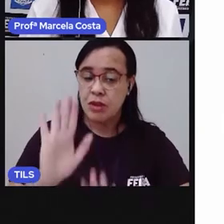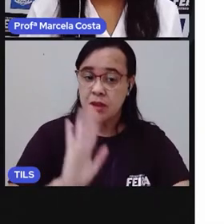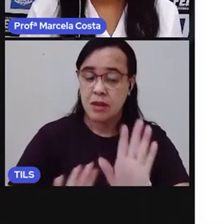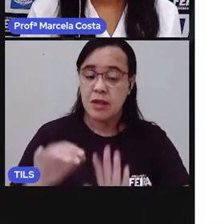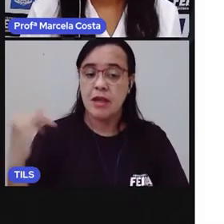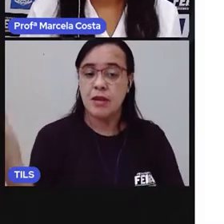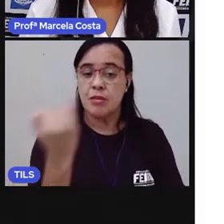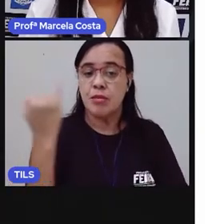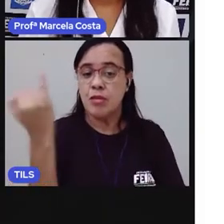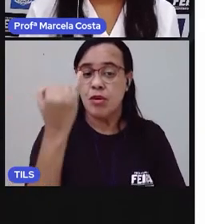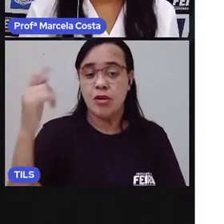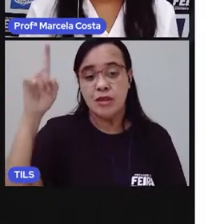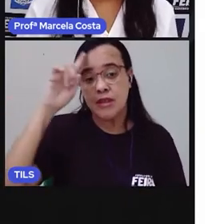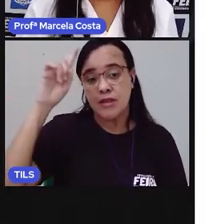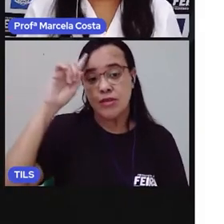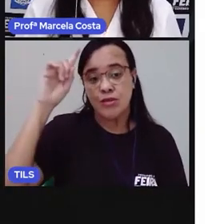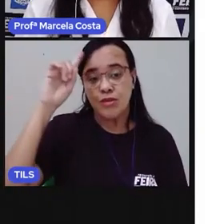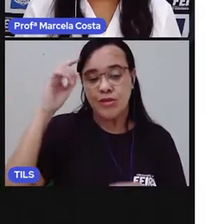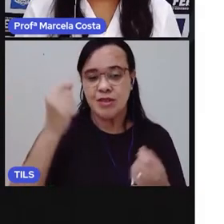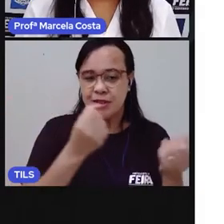ver que cuidados são esses.